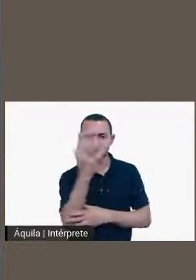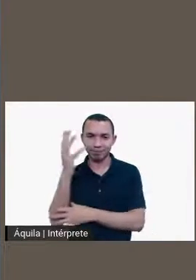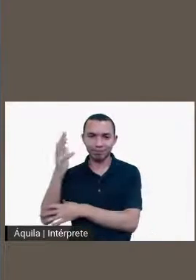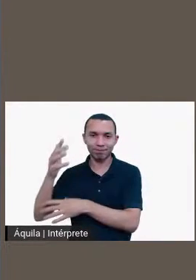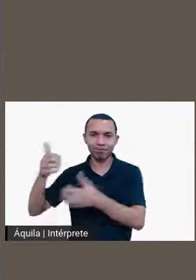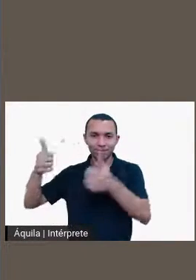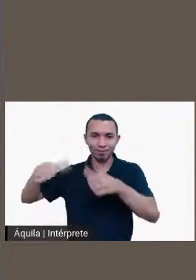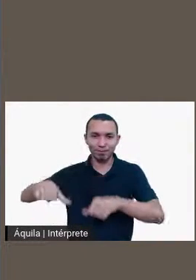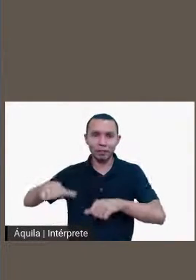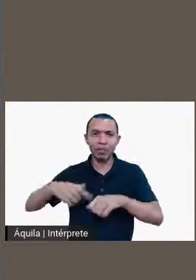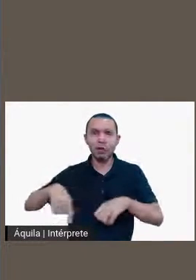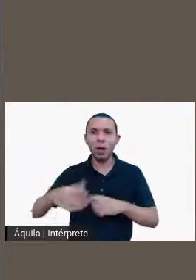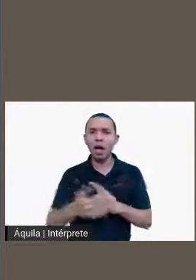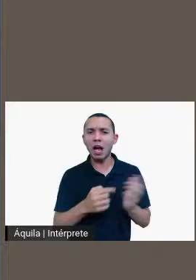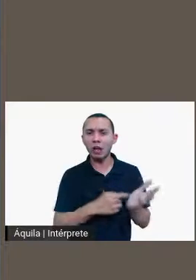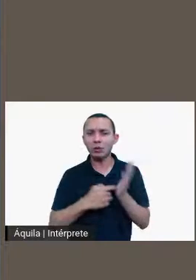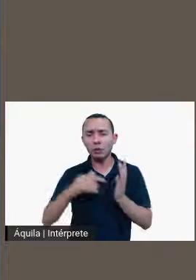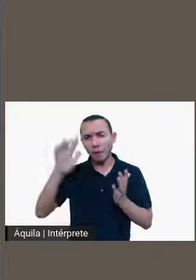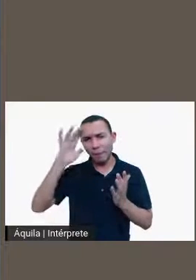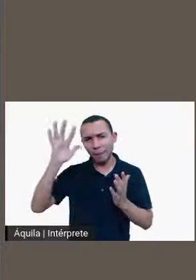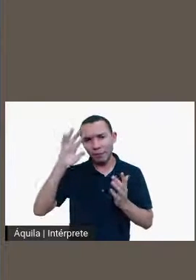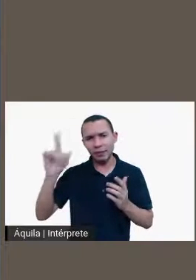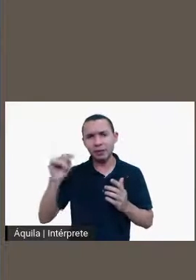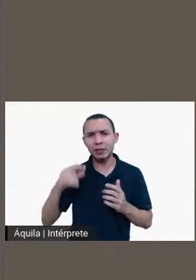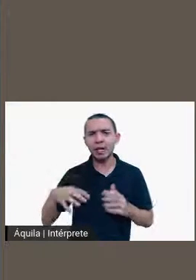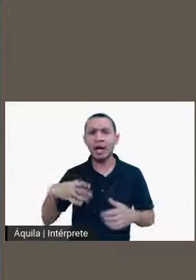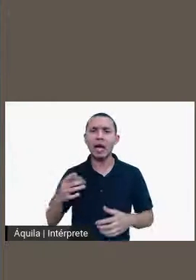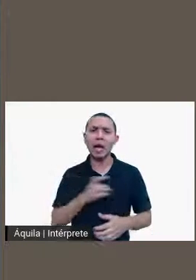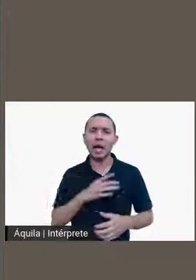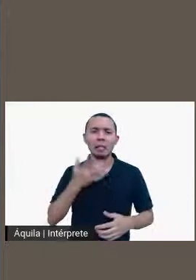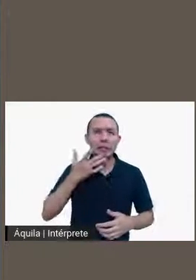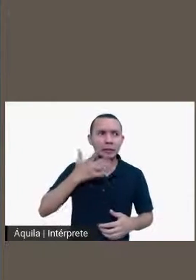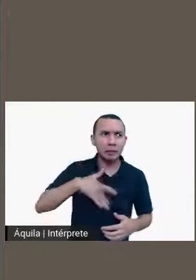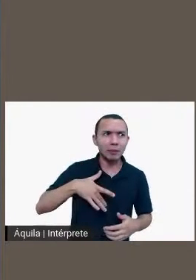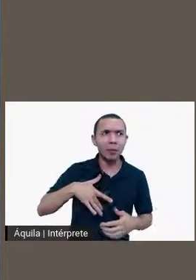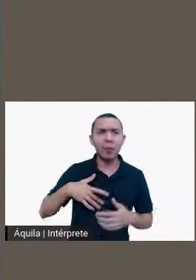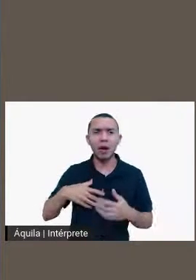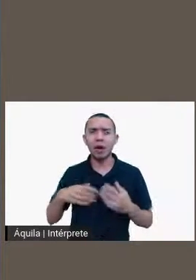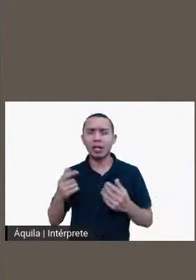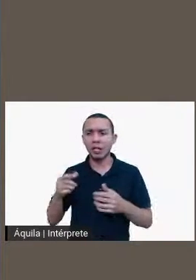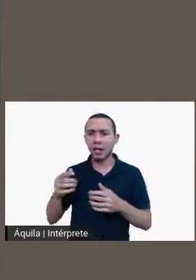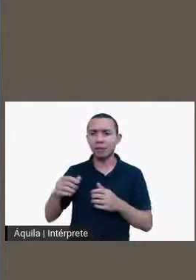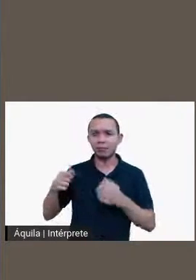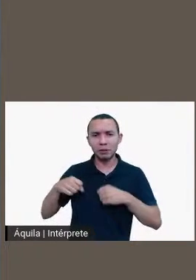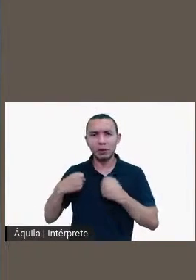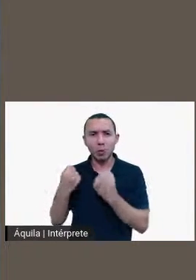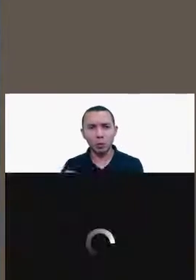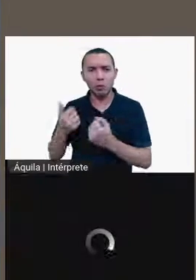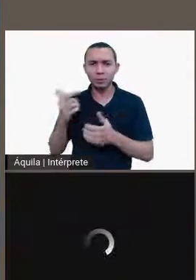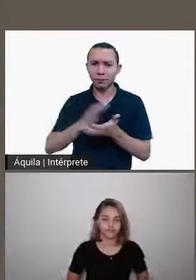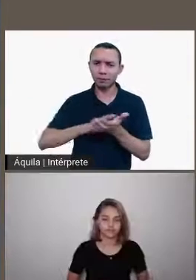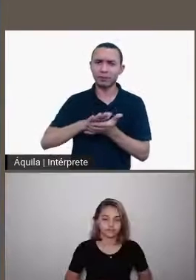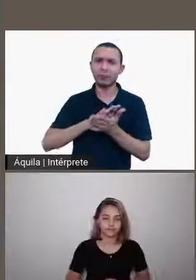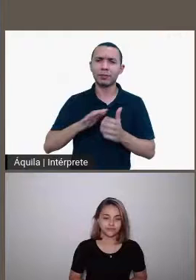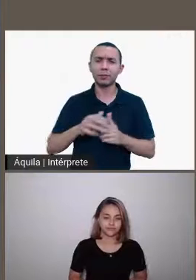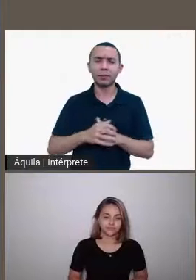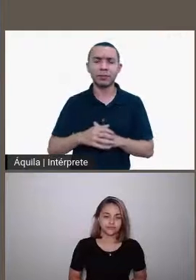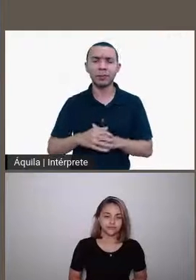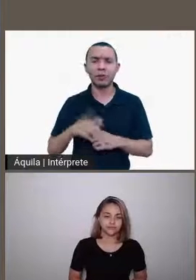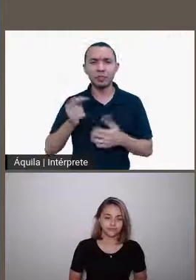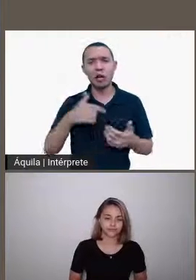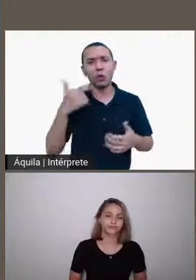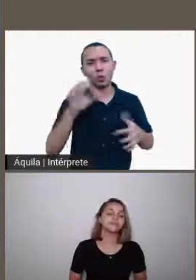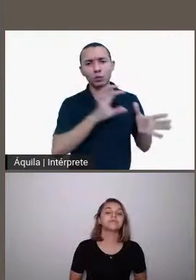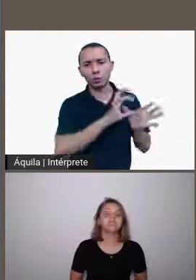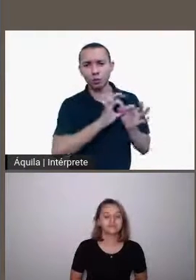ajuda a pensar esses termos e não ter temor nem pudor de descartá-los, diante de preocupações assugeridas em outros contextos,